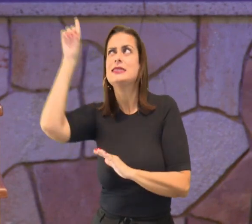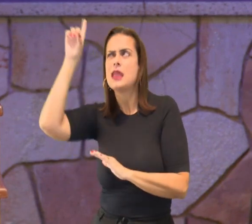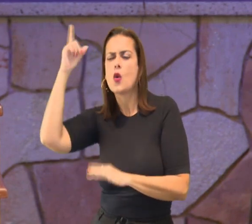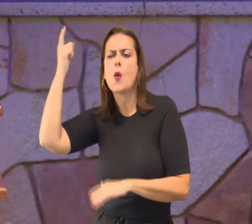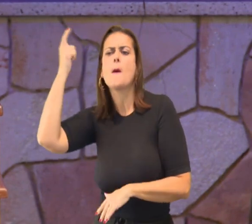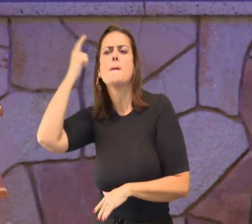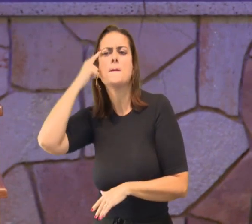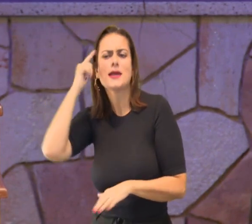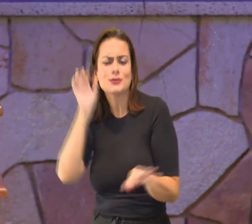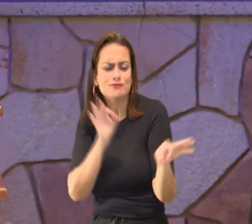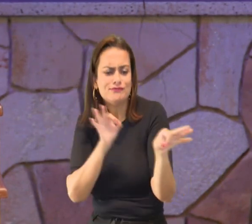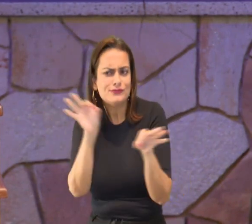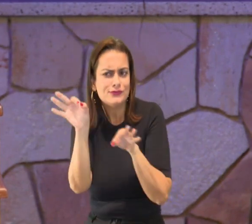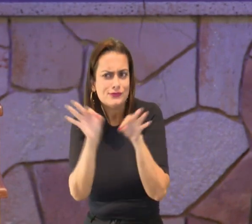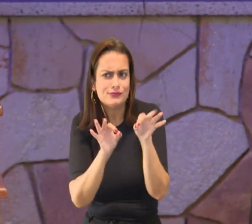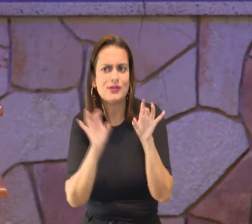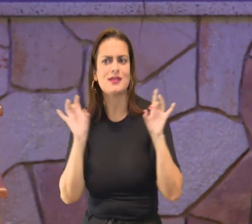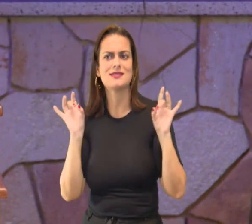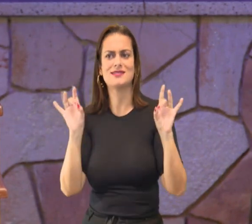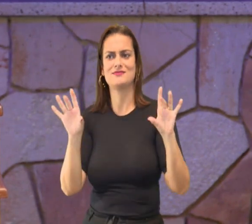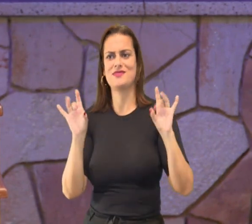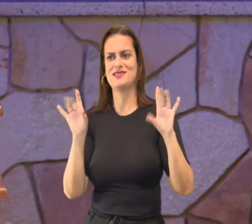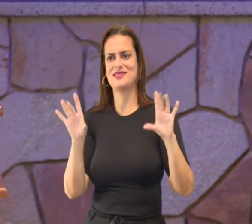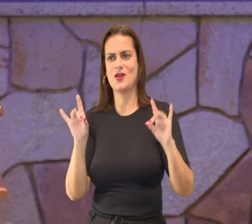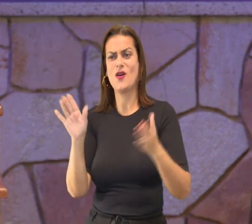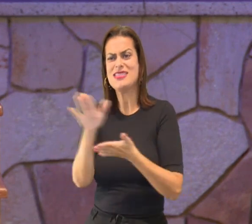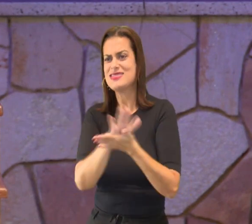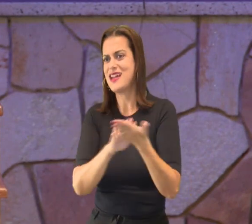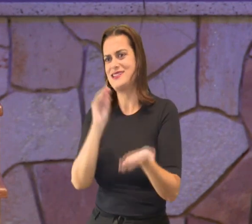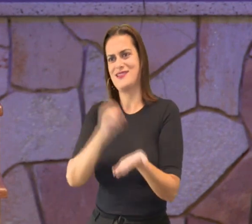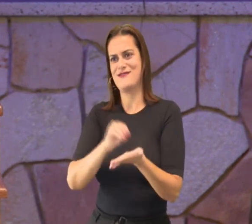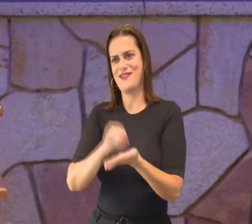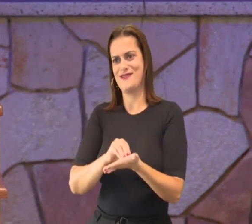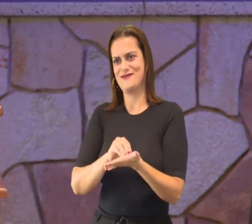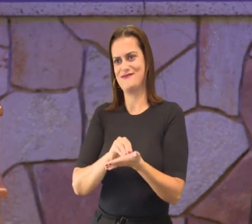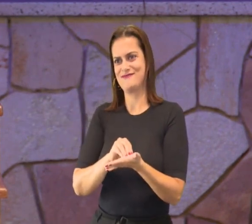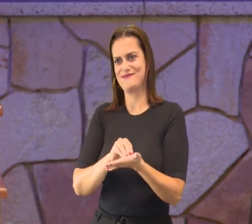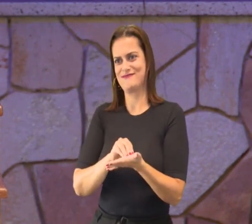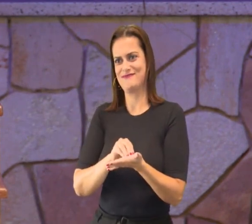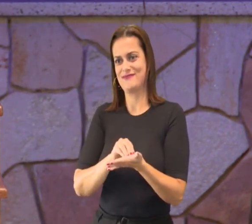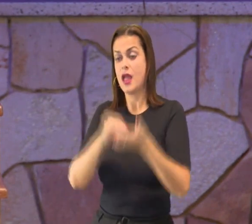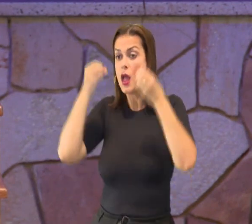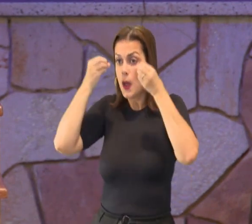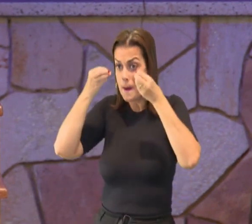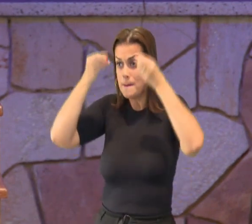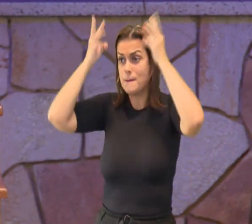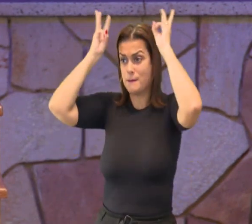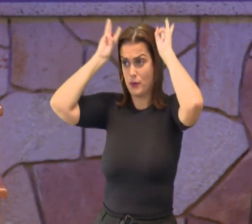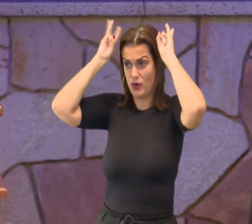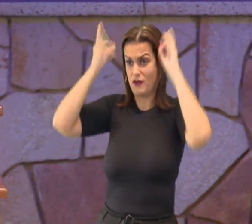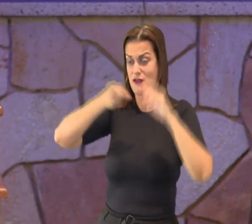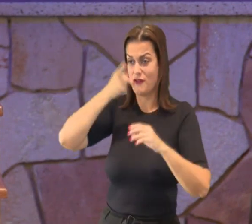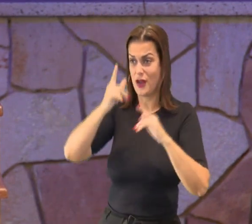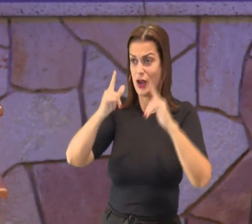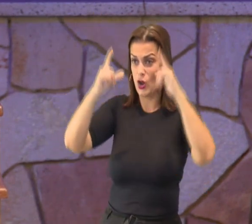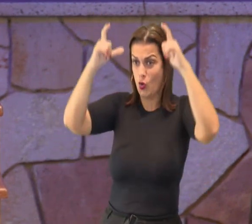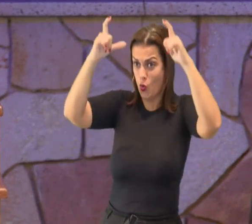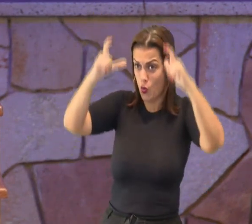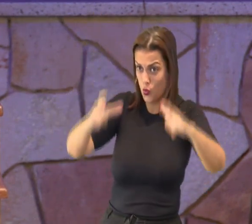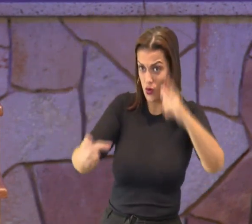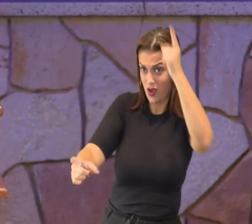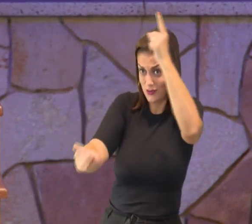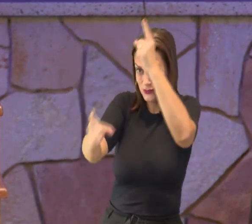de uma maneira muito especial, para que nada faltasse. Moisés vai chamar a tenda do